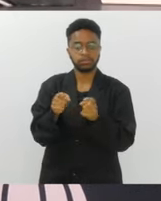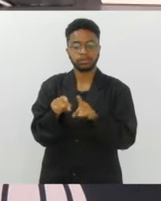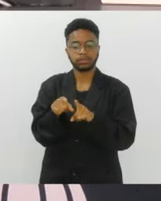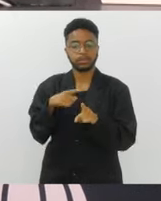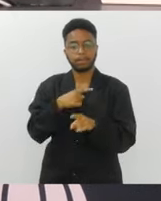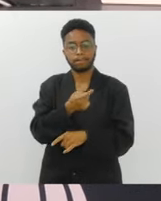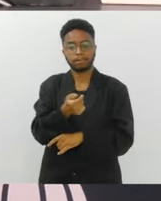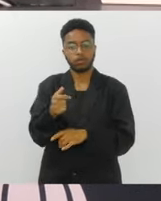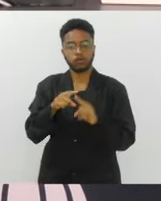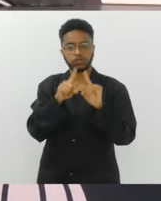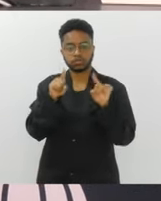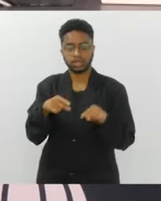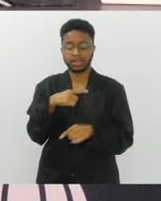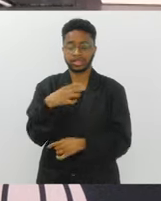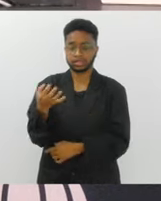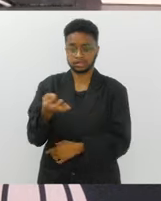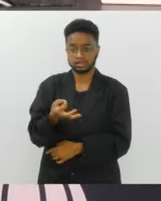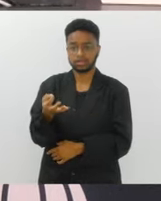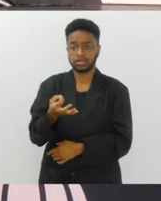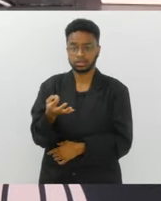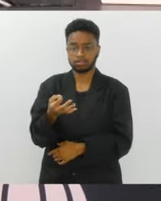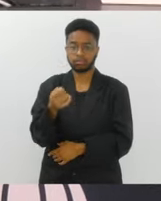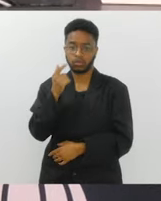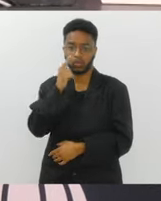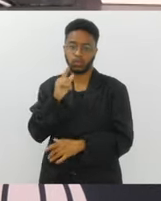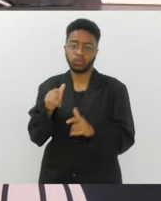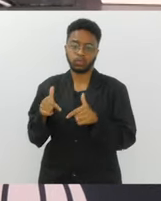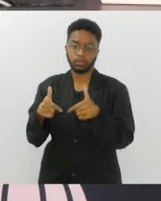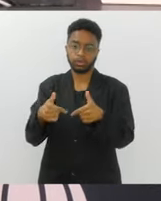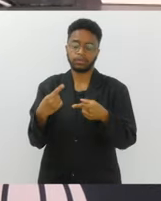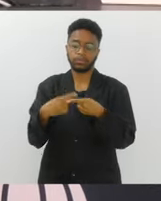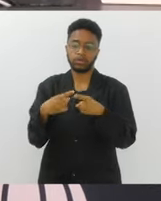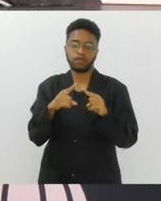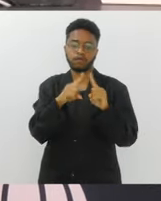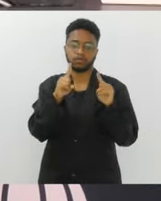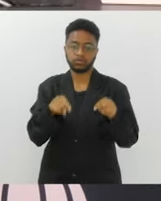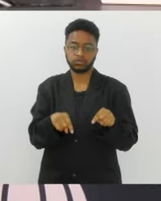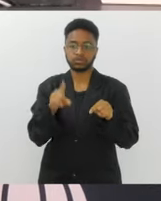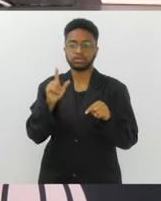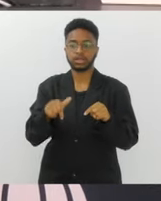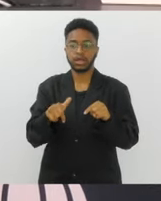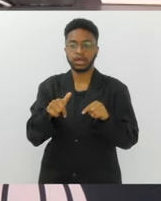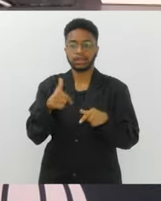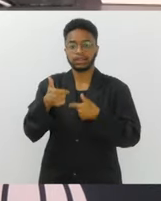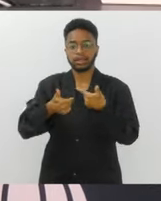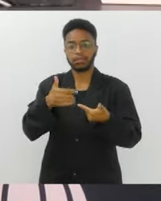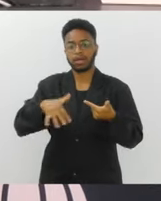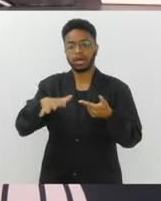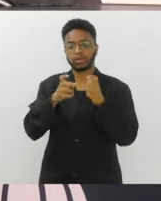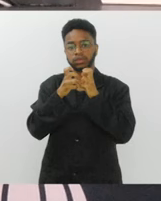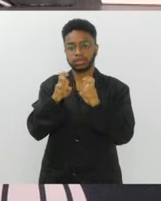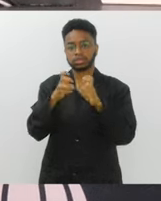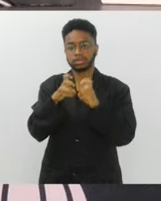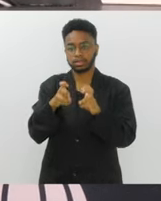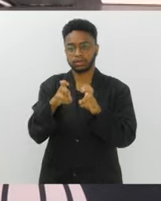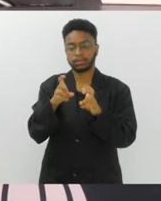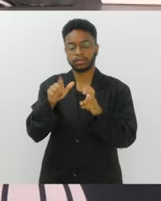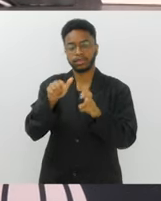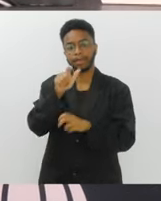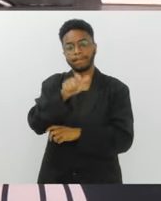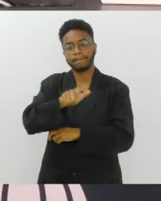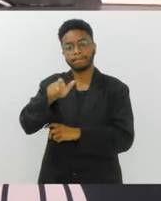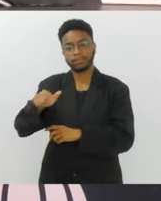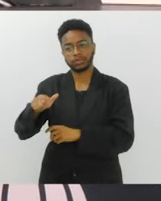tem, certamente eles vão ter, porque os funcionários são ferroviários, e ferroviários é aquele tipo de gente